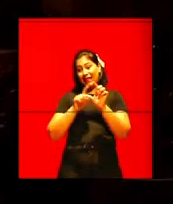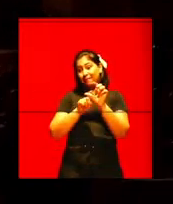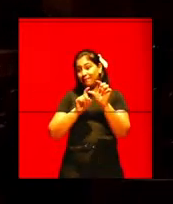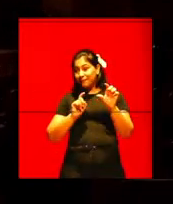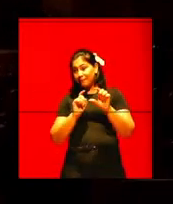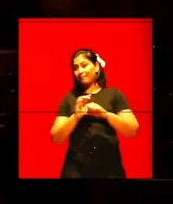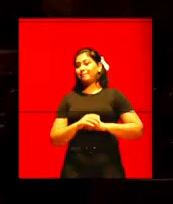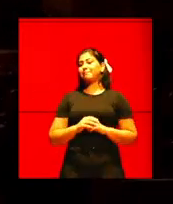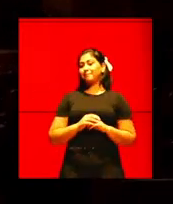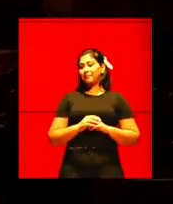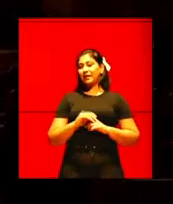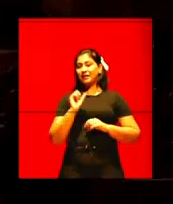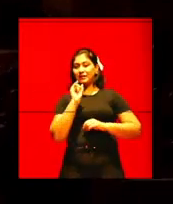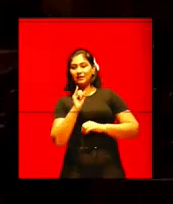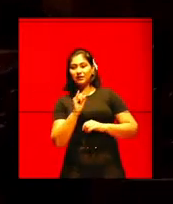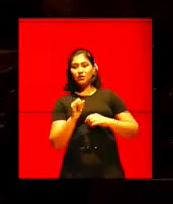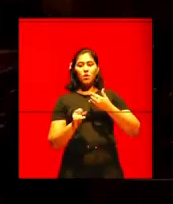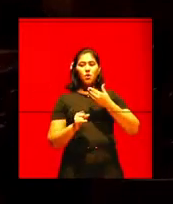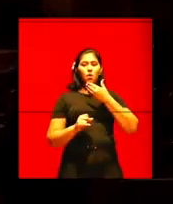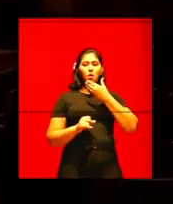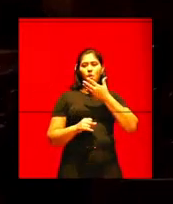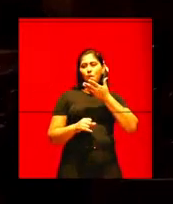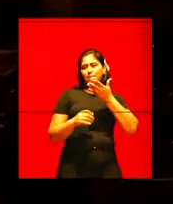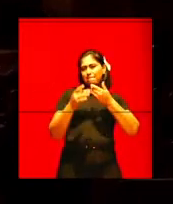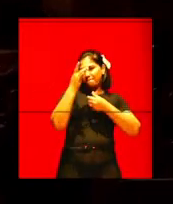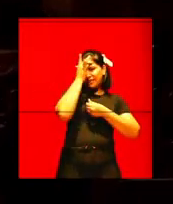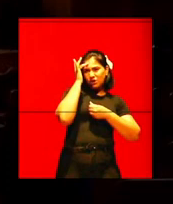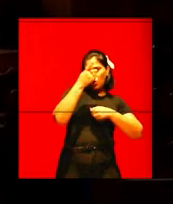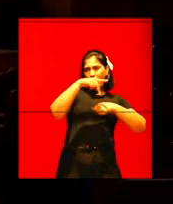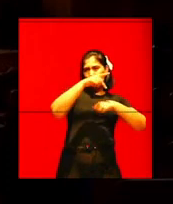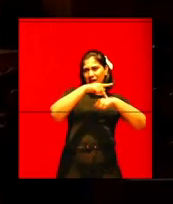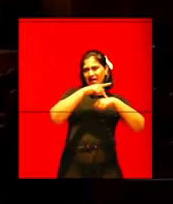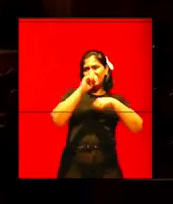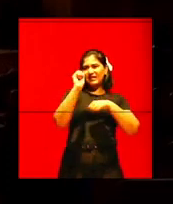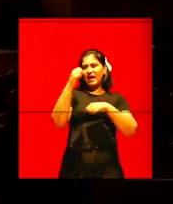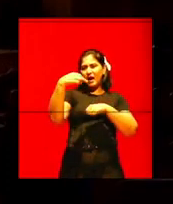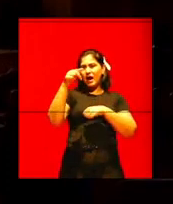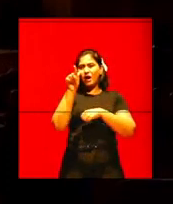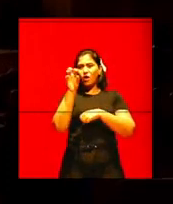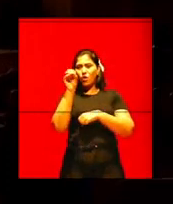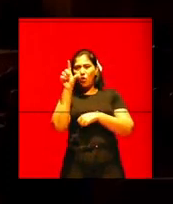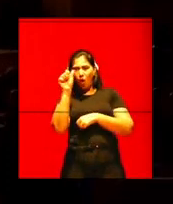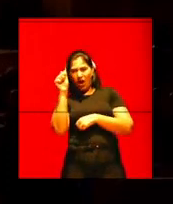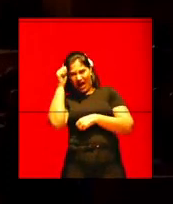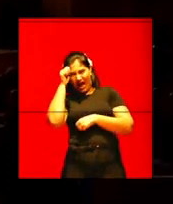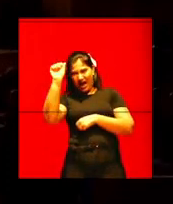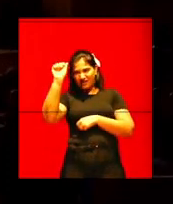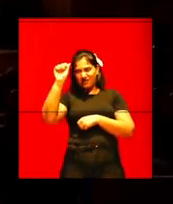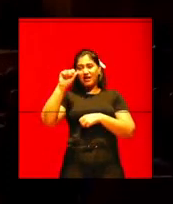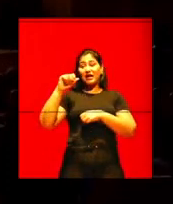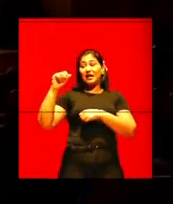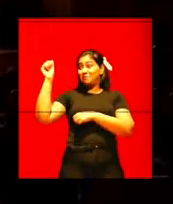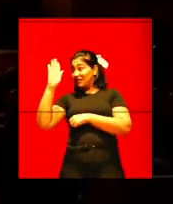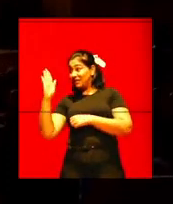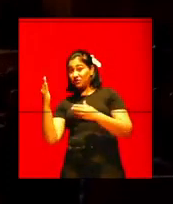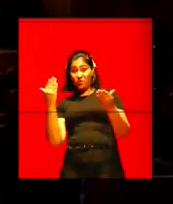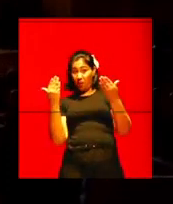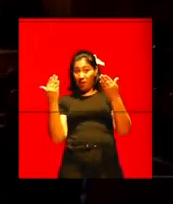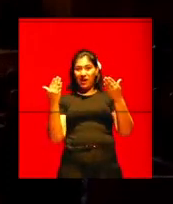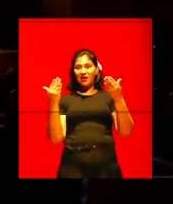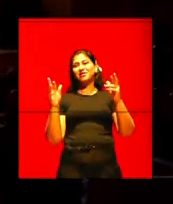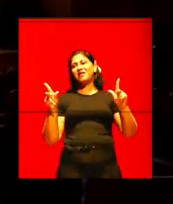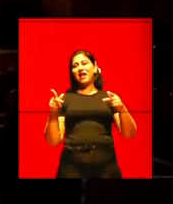angolano e um brasileiro falando, ixi, vocês vão ver a diferença. É a variedade linguística, são as variações linguísticas, tá